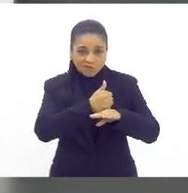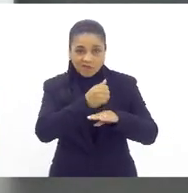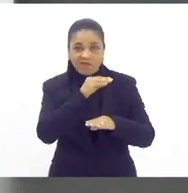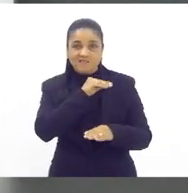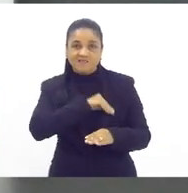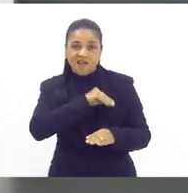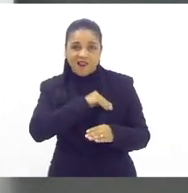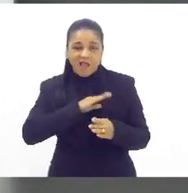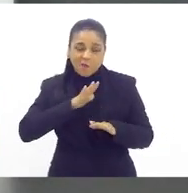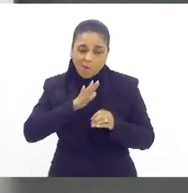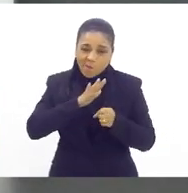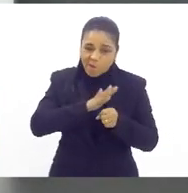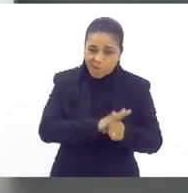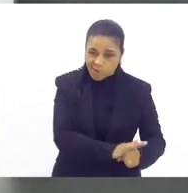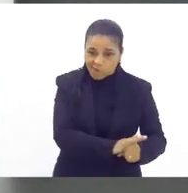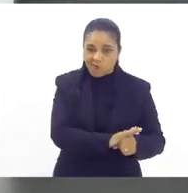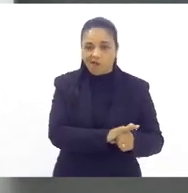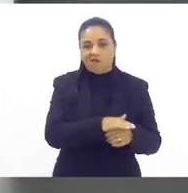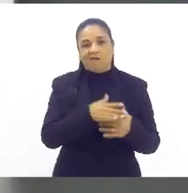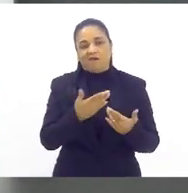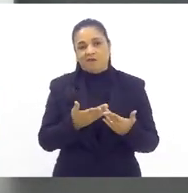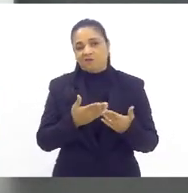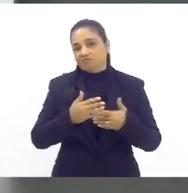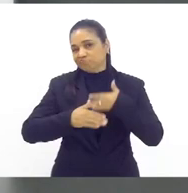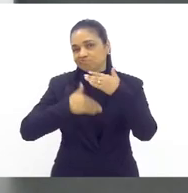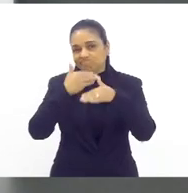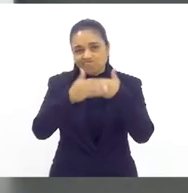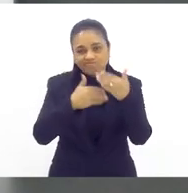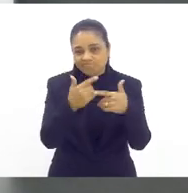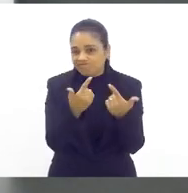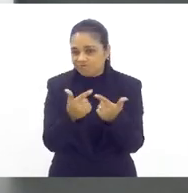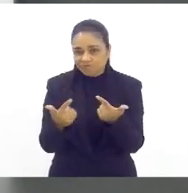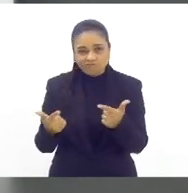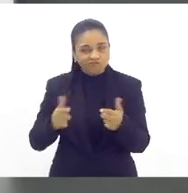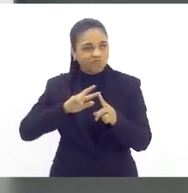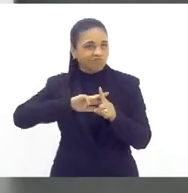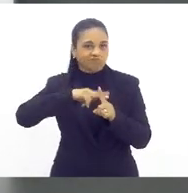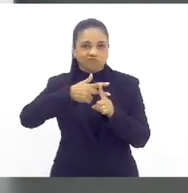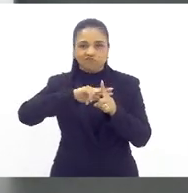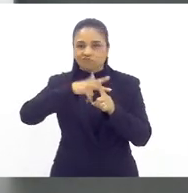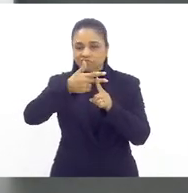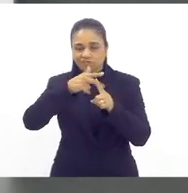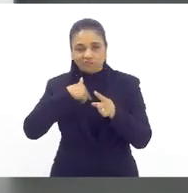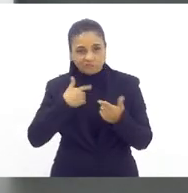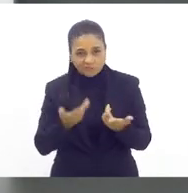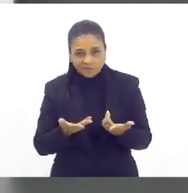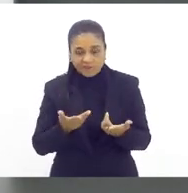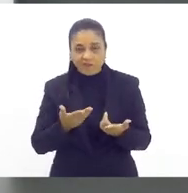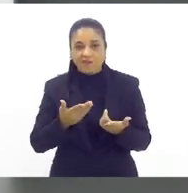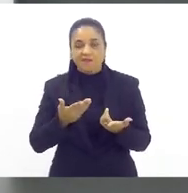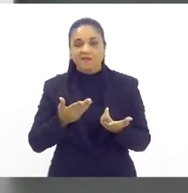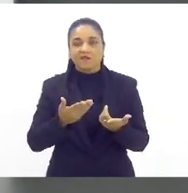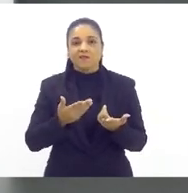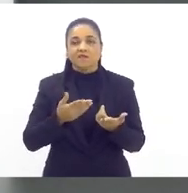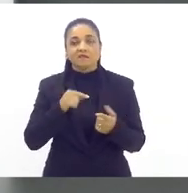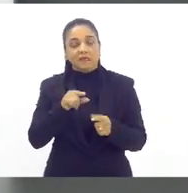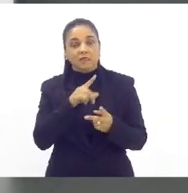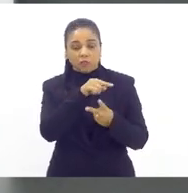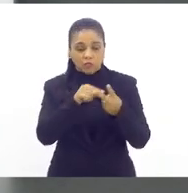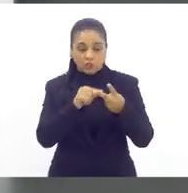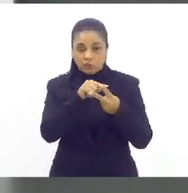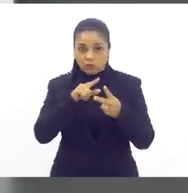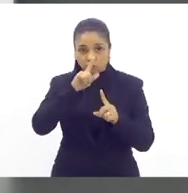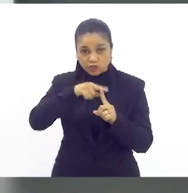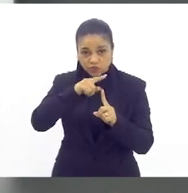achatado sem progressão Nós temos dois tipos de progressões aqui na rede tá as progressões